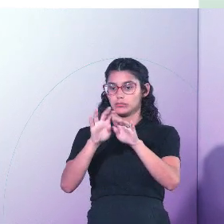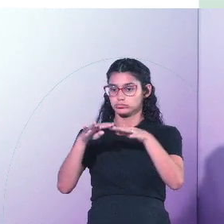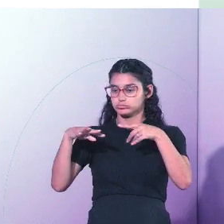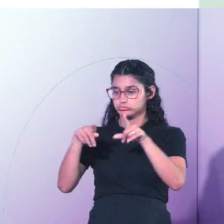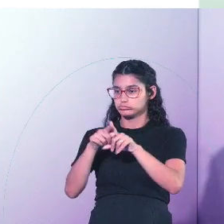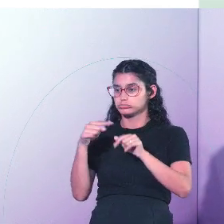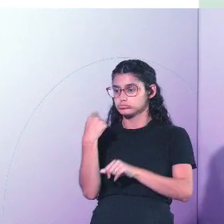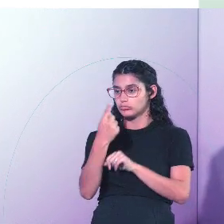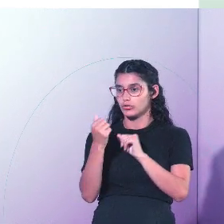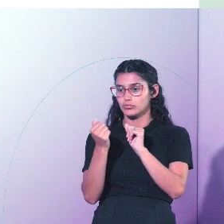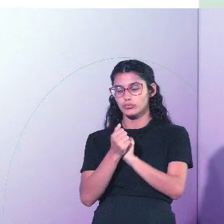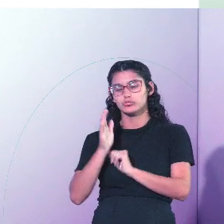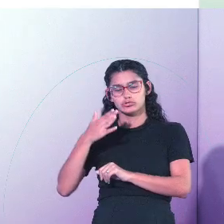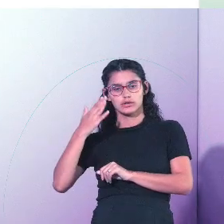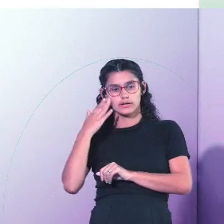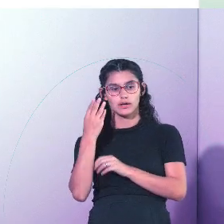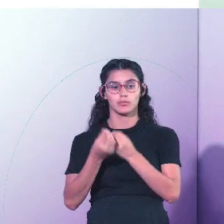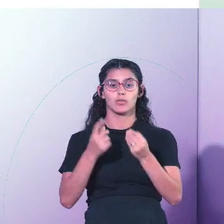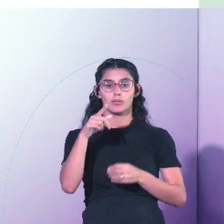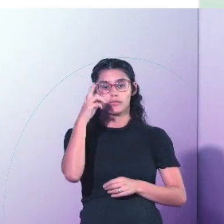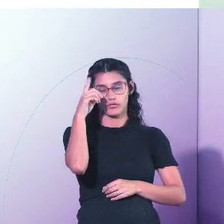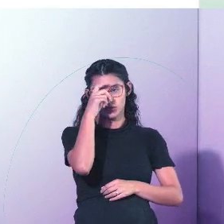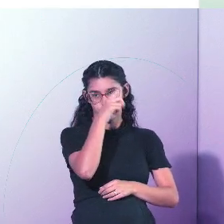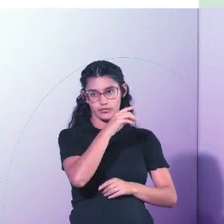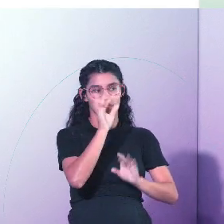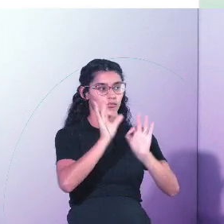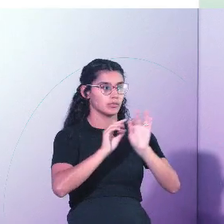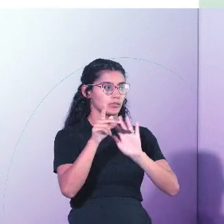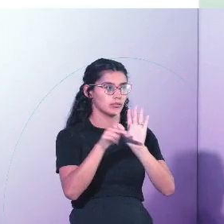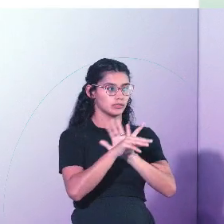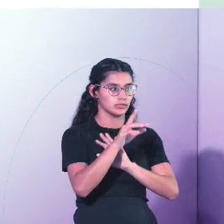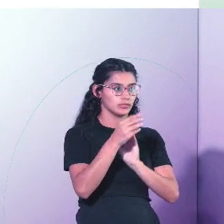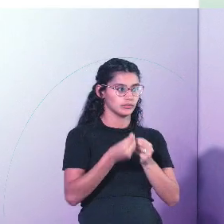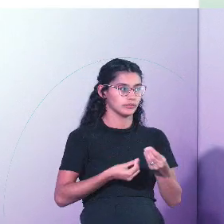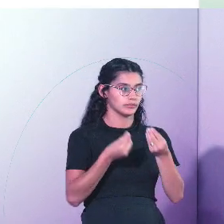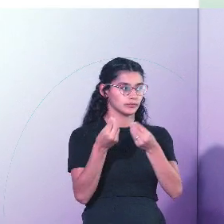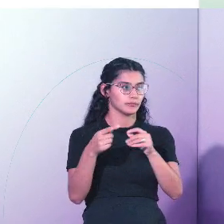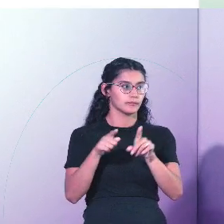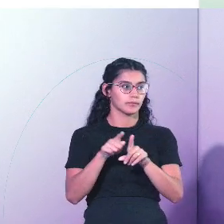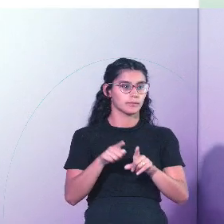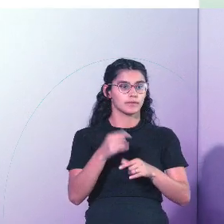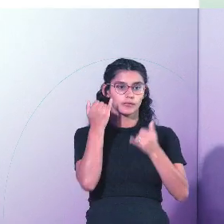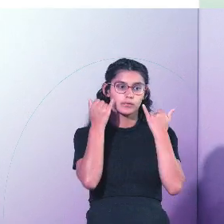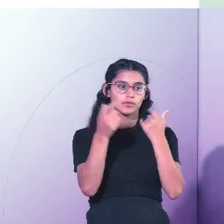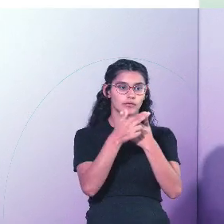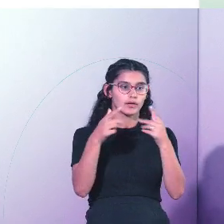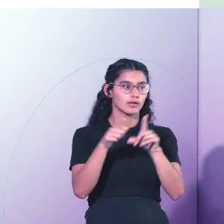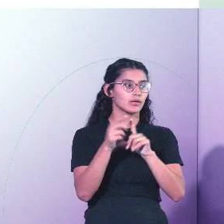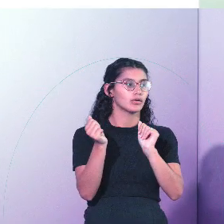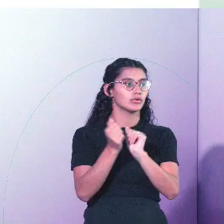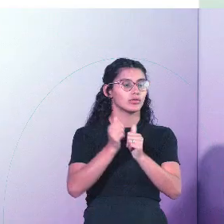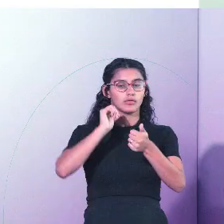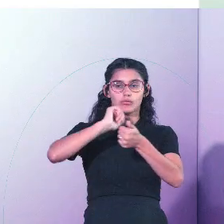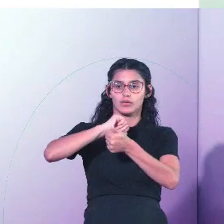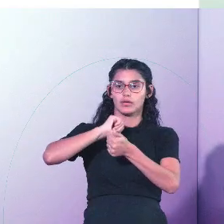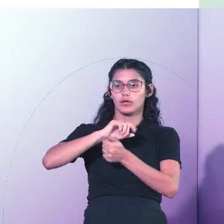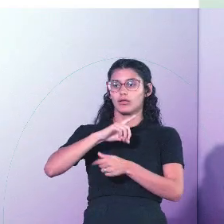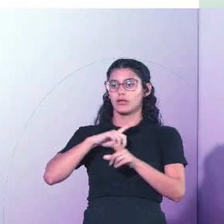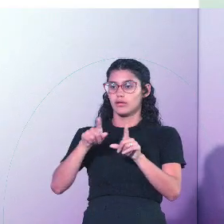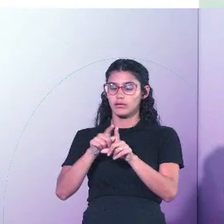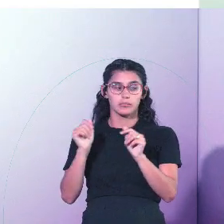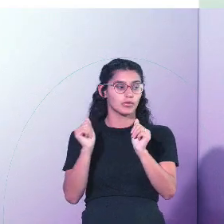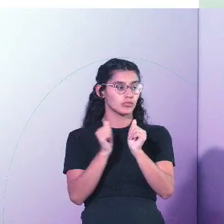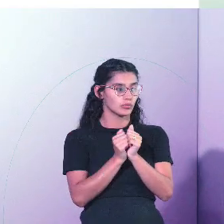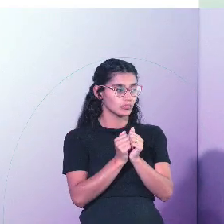a gente está mais do que careca de saber o quanto que é complicado você fazer uma TS. Volume de informação e qualidade das evidências. Tá? Isso